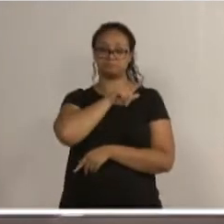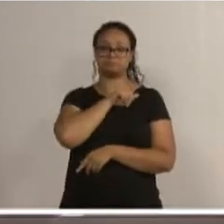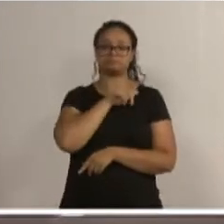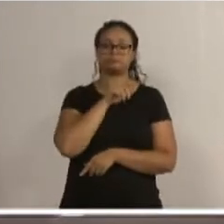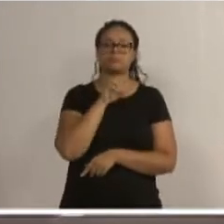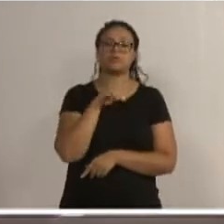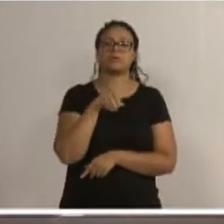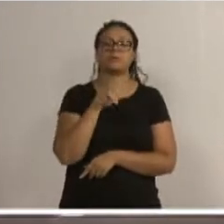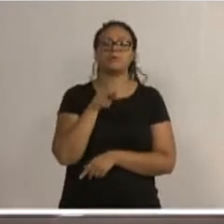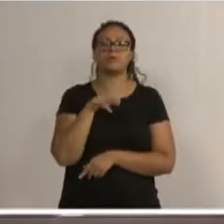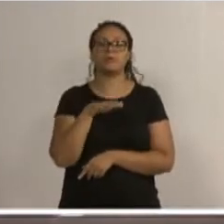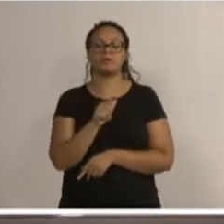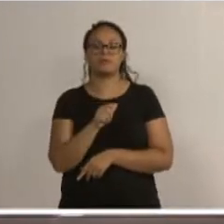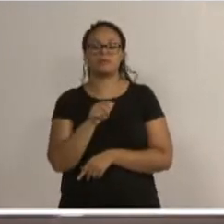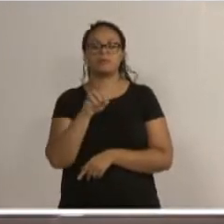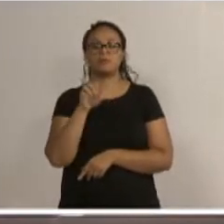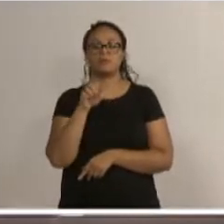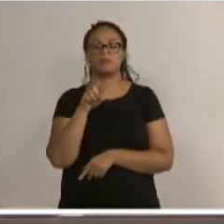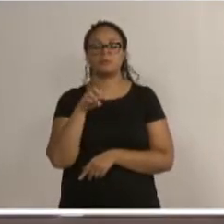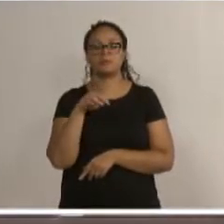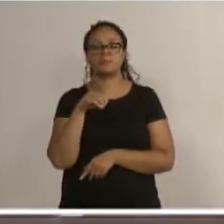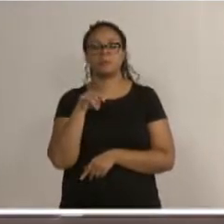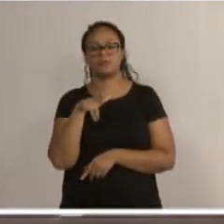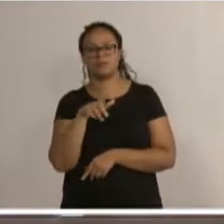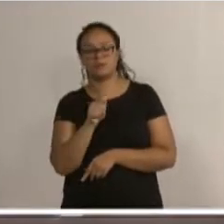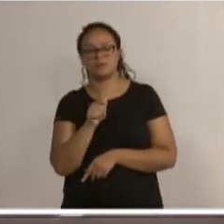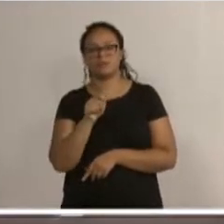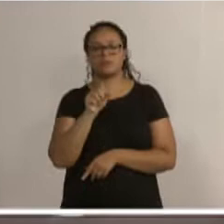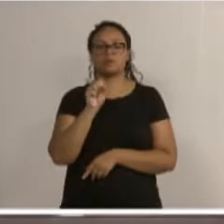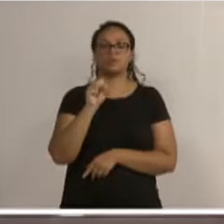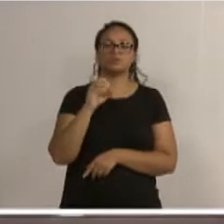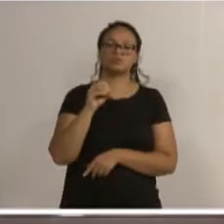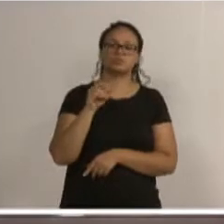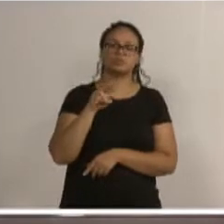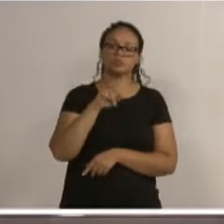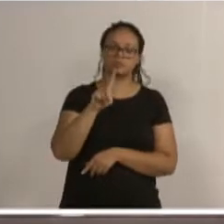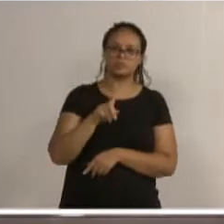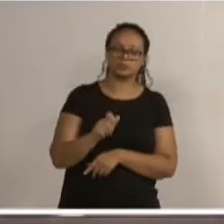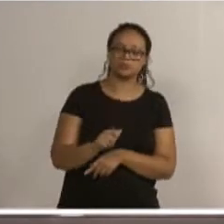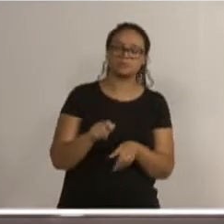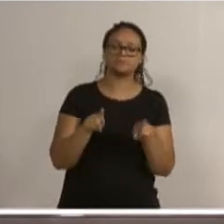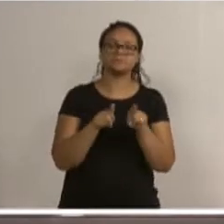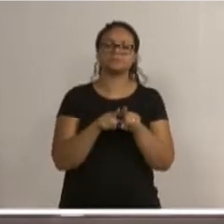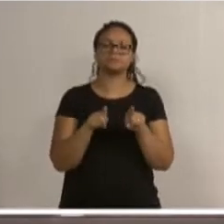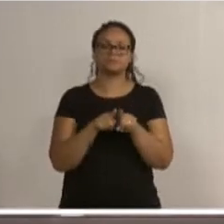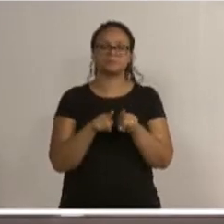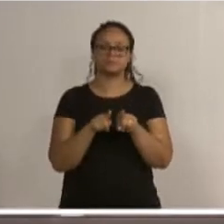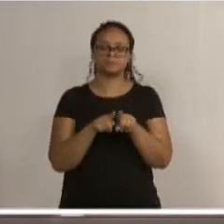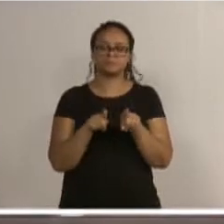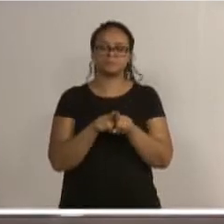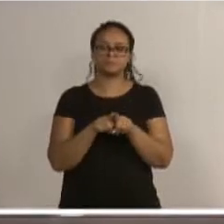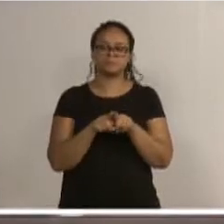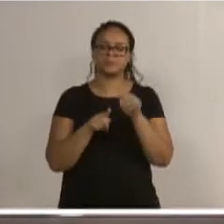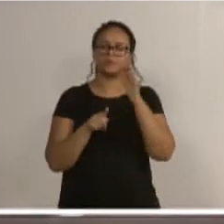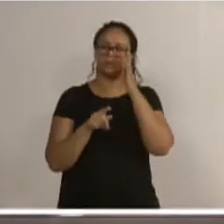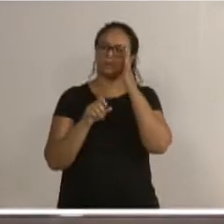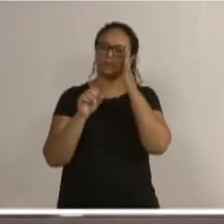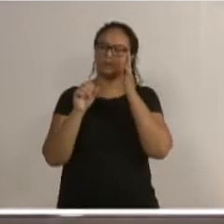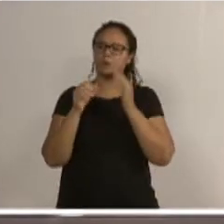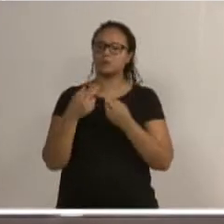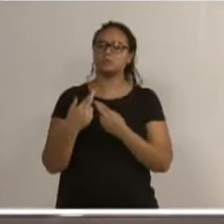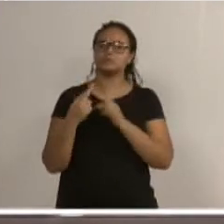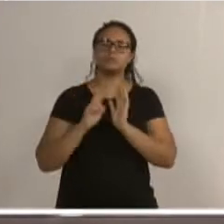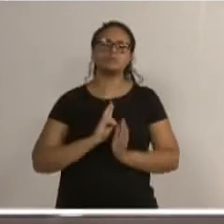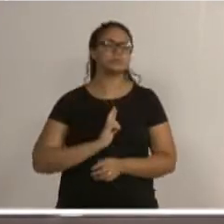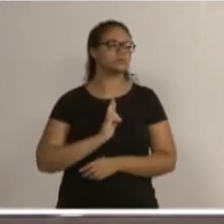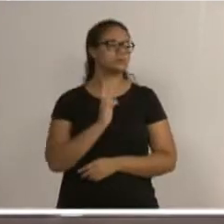Emília de Souza. E o senhor da Sintraceb se encontra aqui? Eu